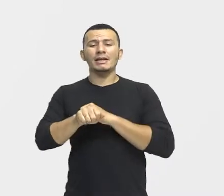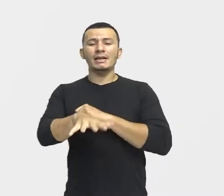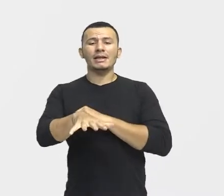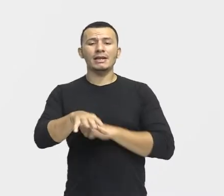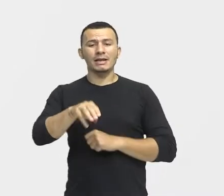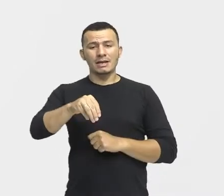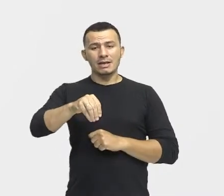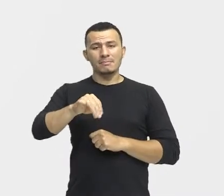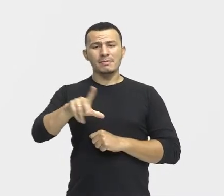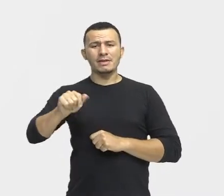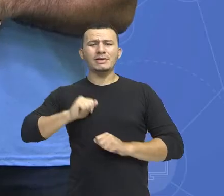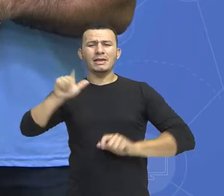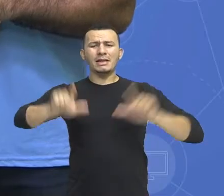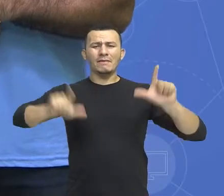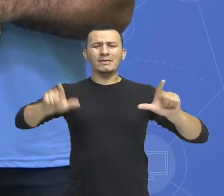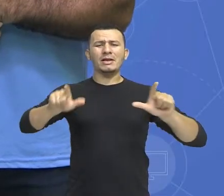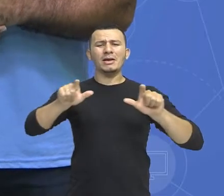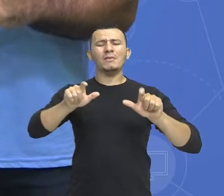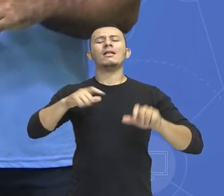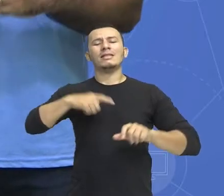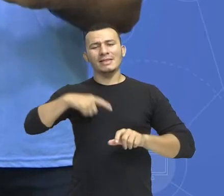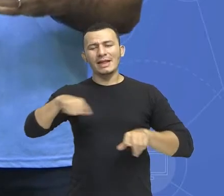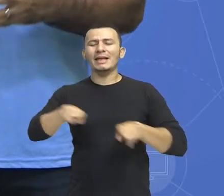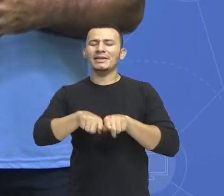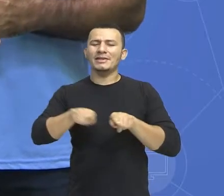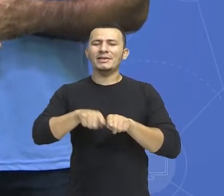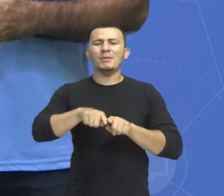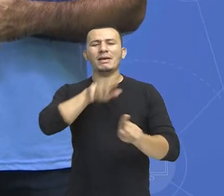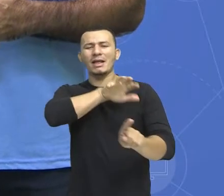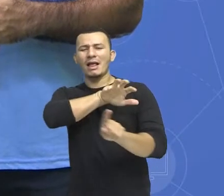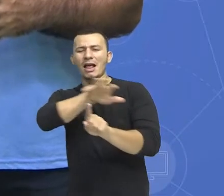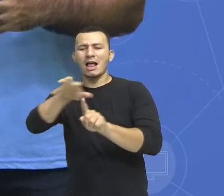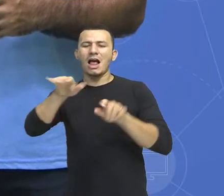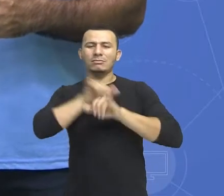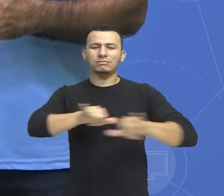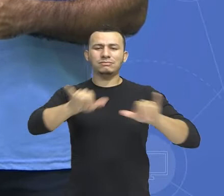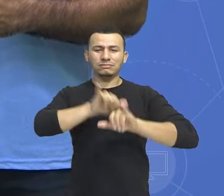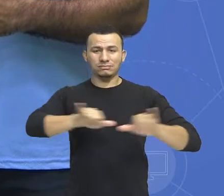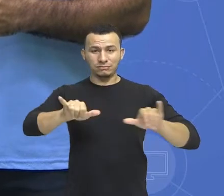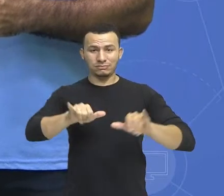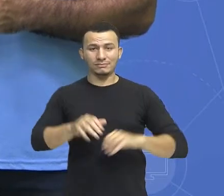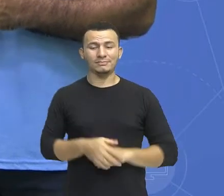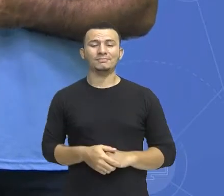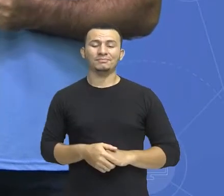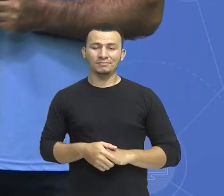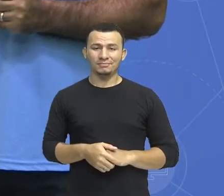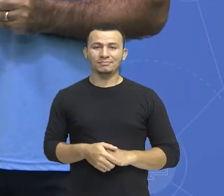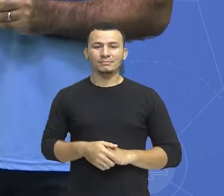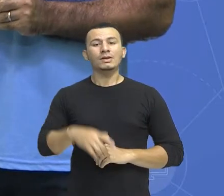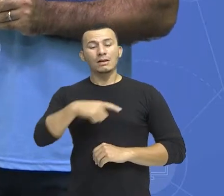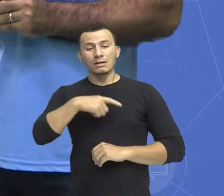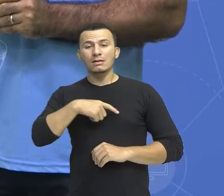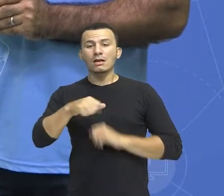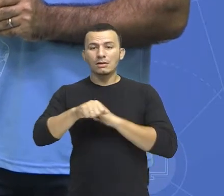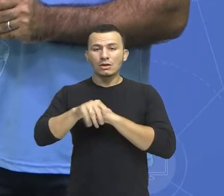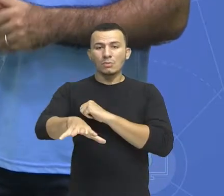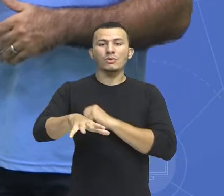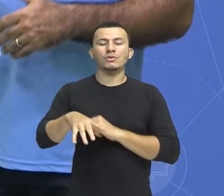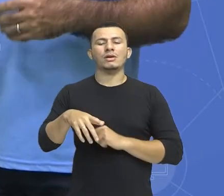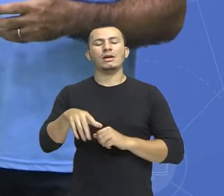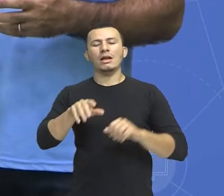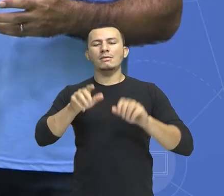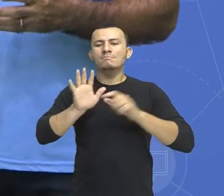papel muito grande na disseminação desses estereótipos. Então a mídia veicula a apresentação da beleza